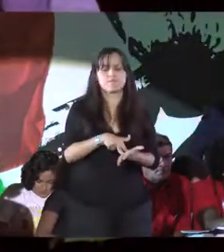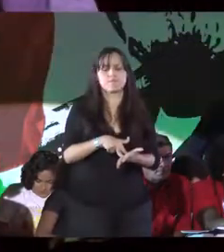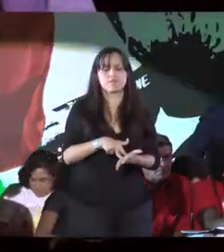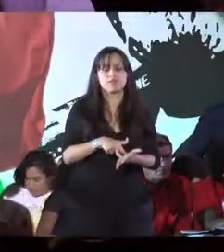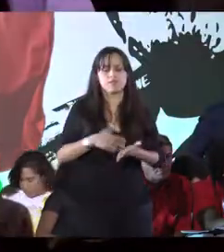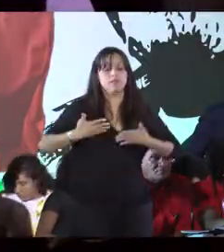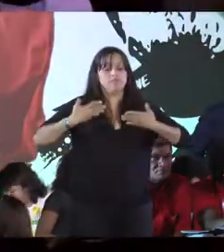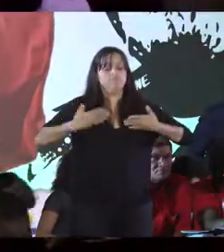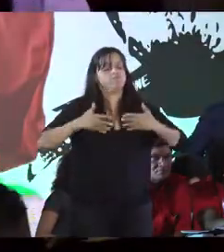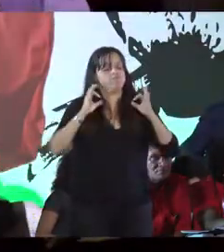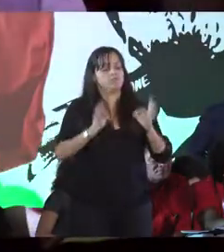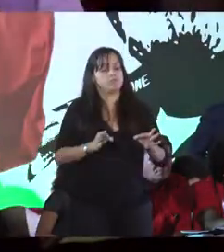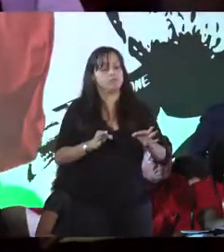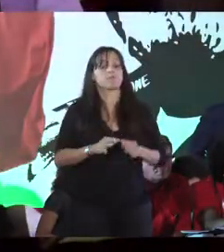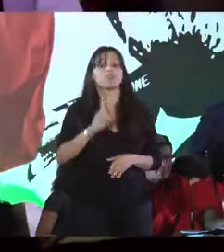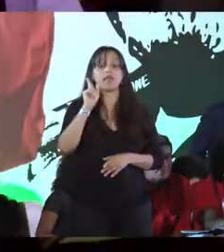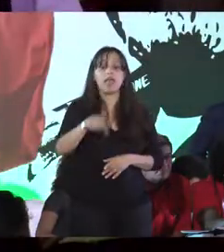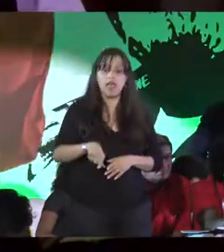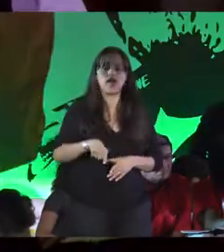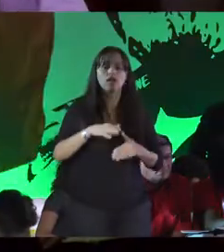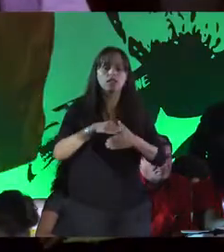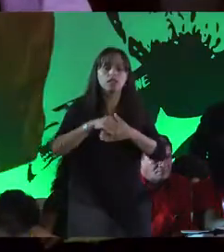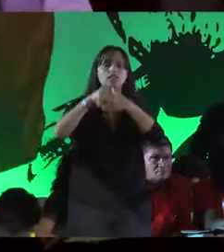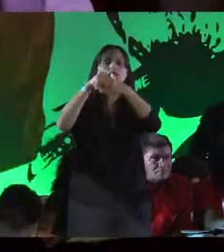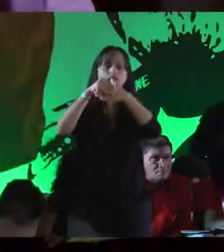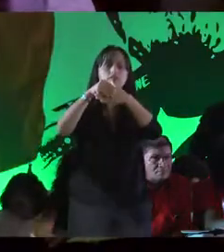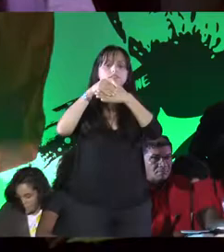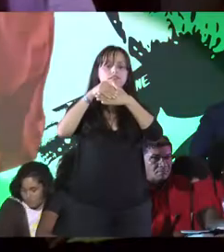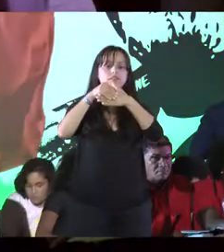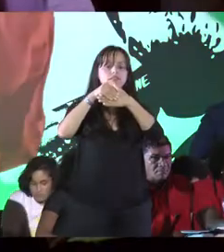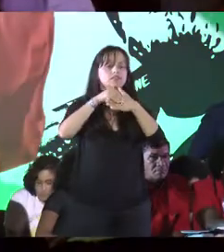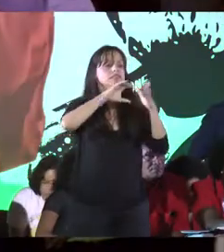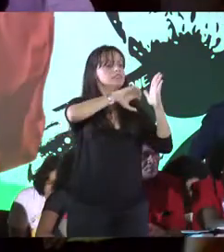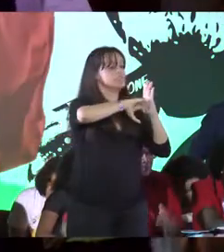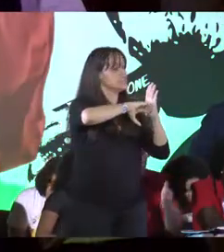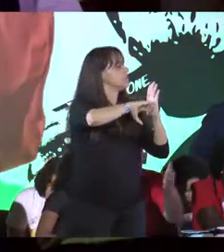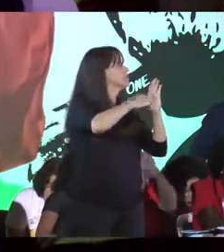é o líder do nosso partido no Senado da República,